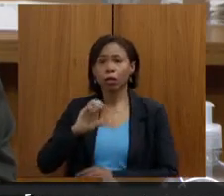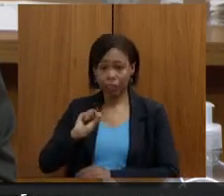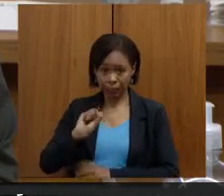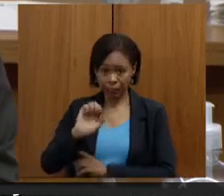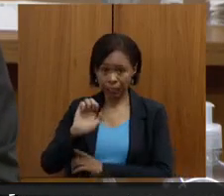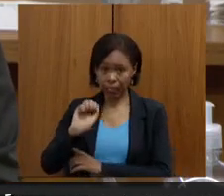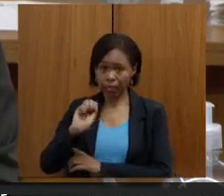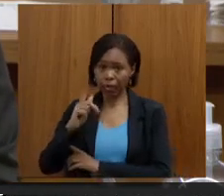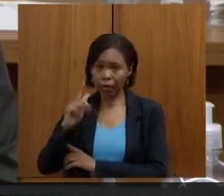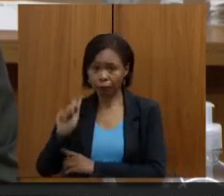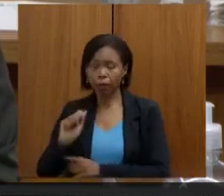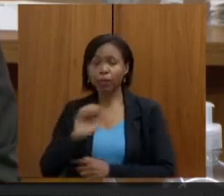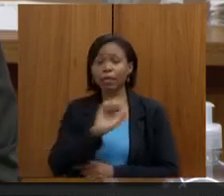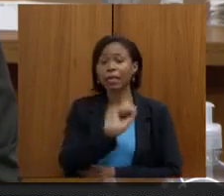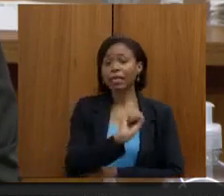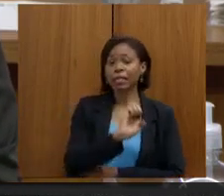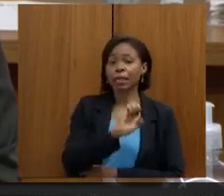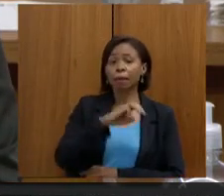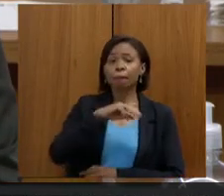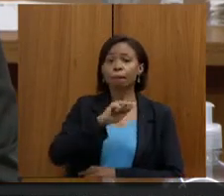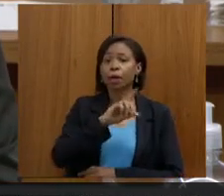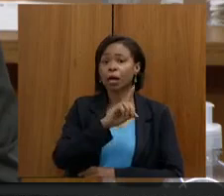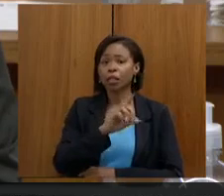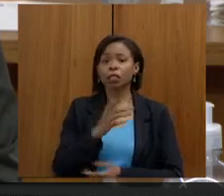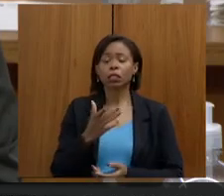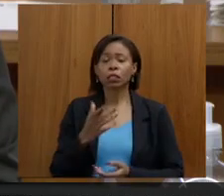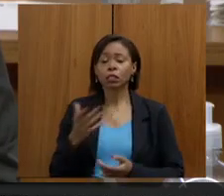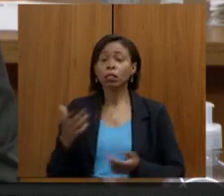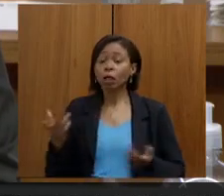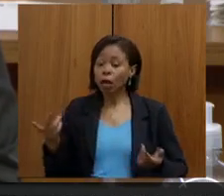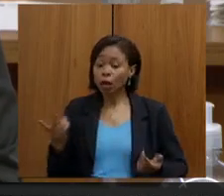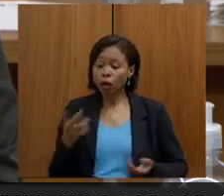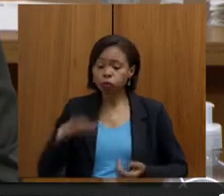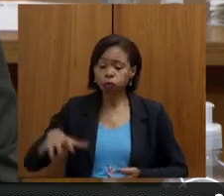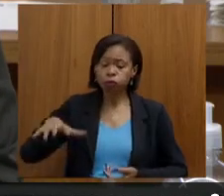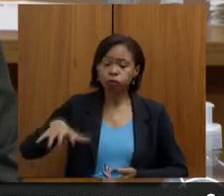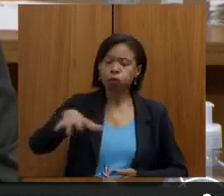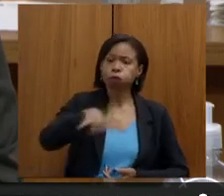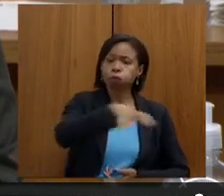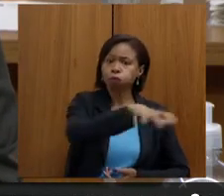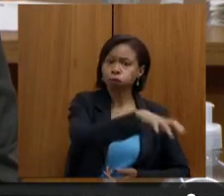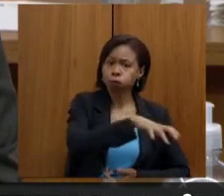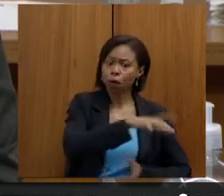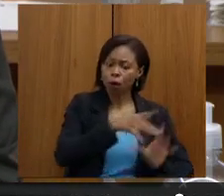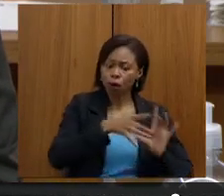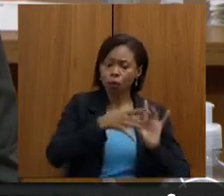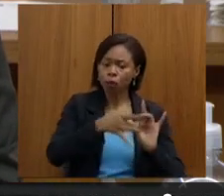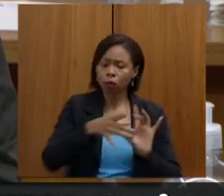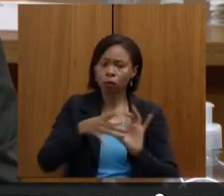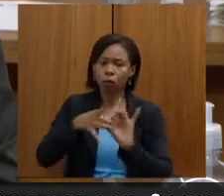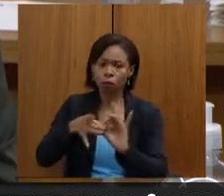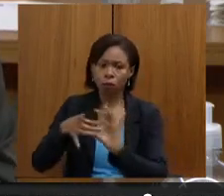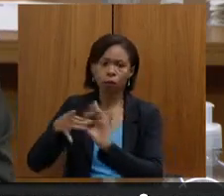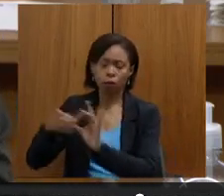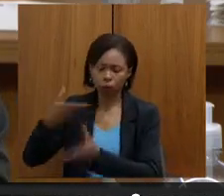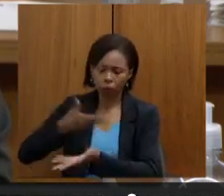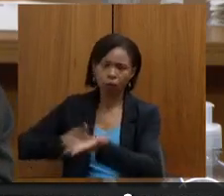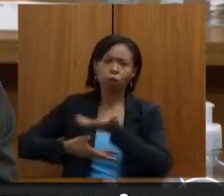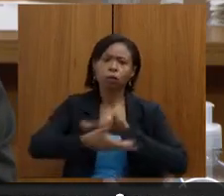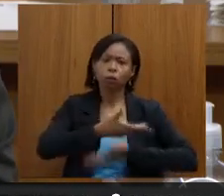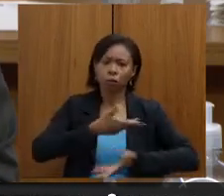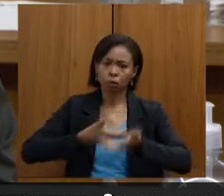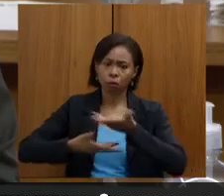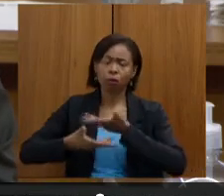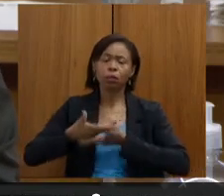seja o corpo de bombeiros está Integrado de forma harmônica com todos esses órgãos um exemplo a mais que